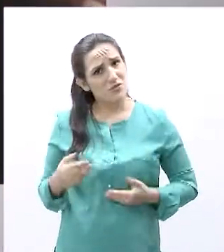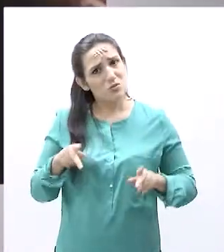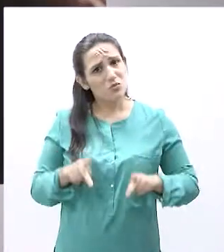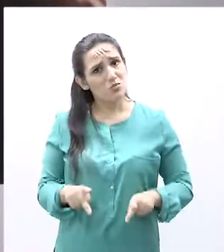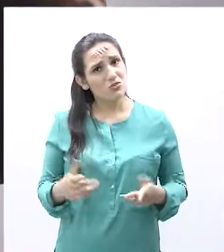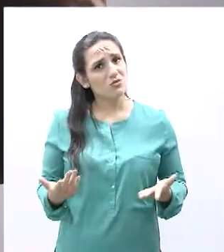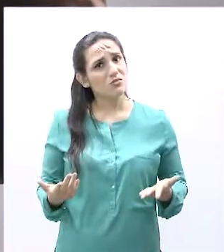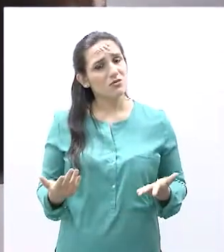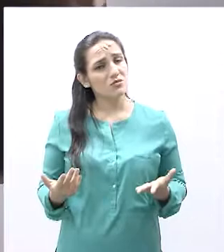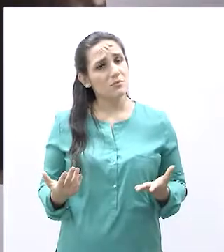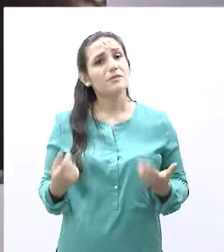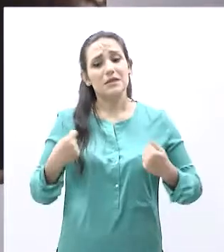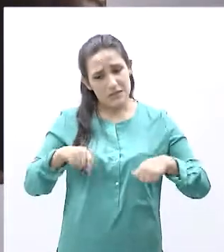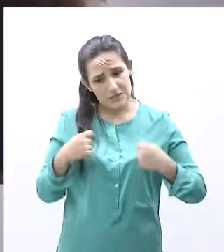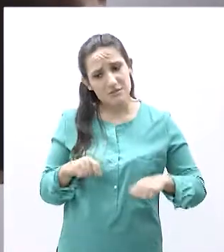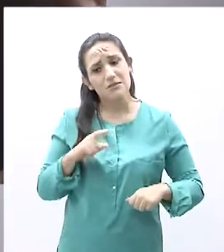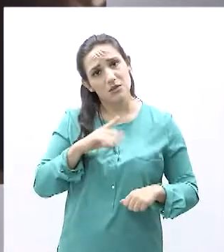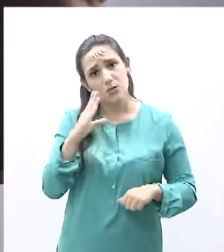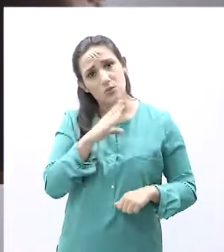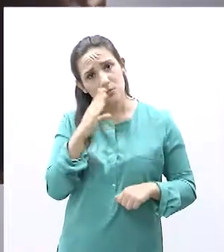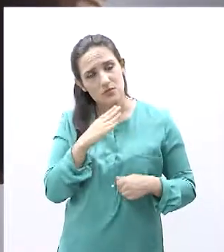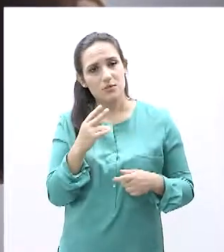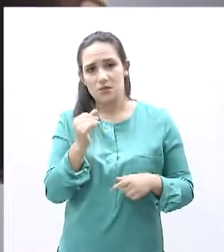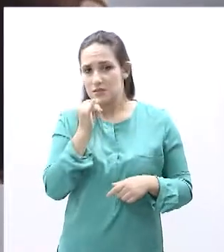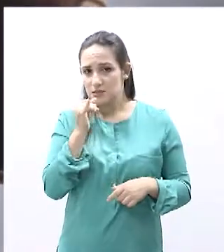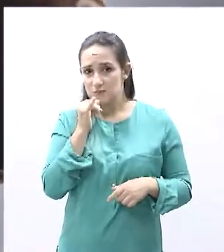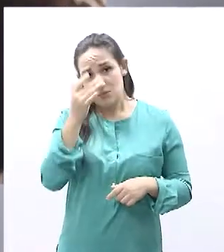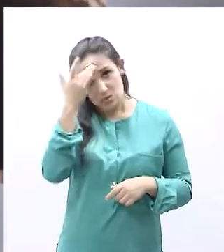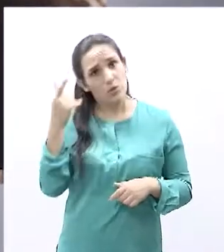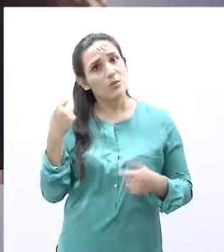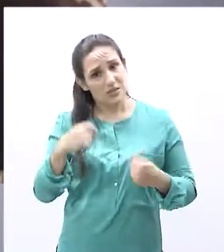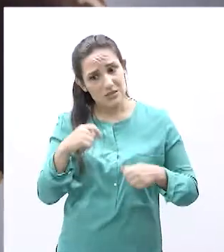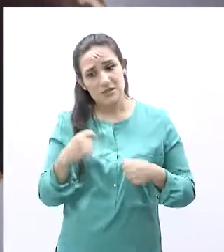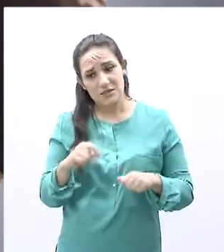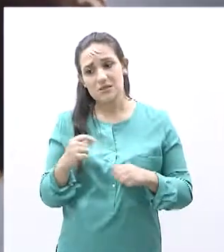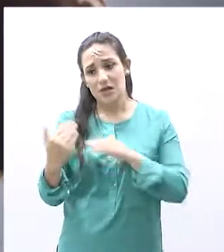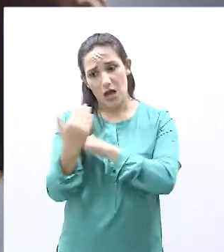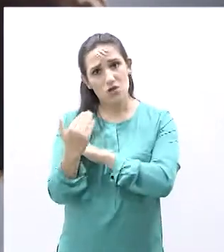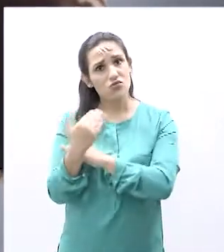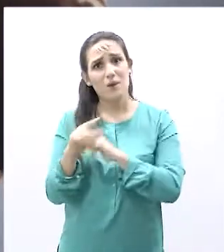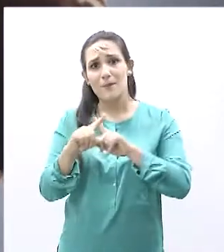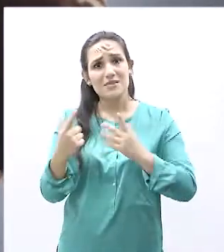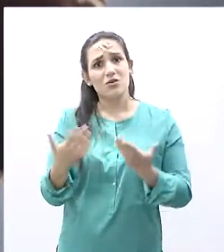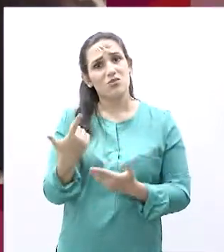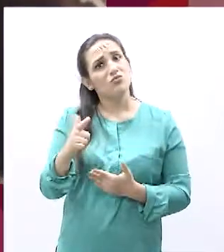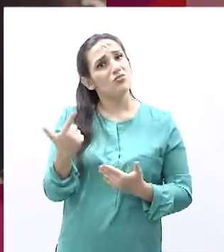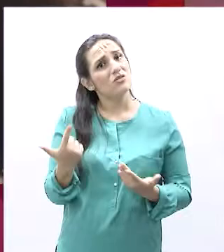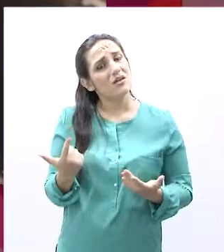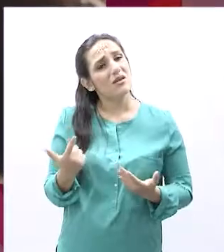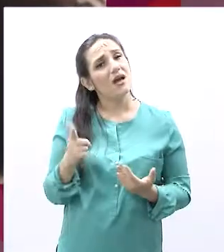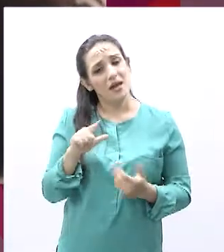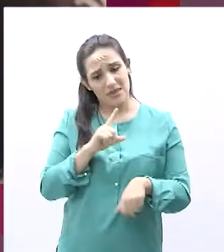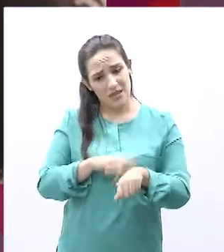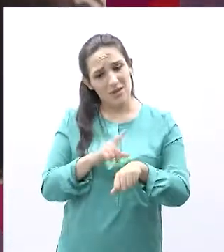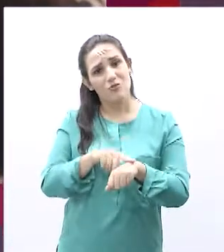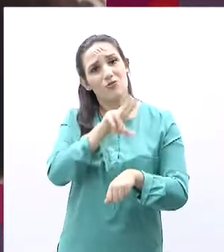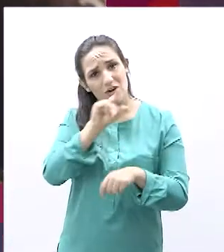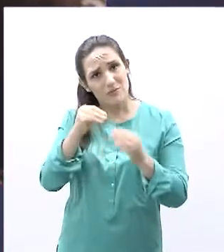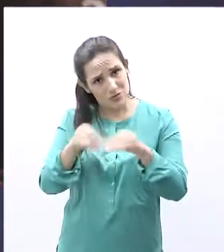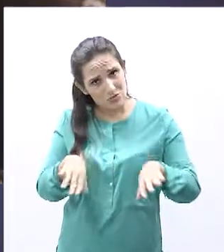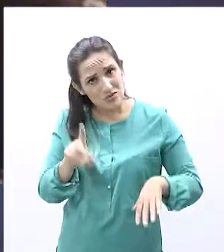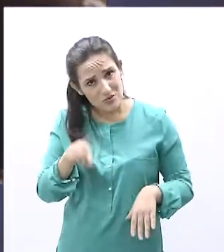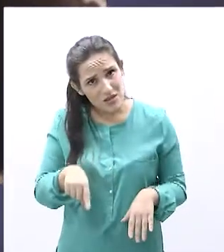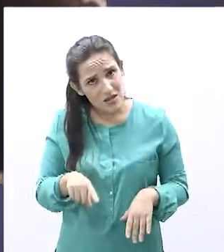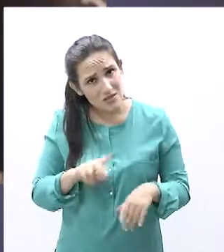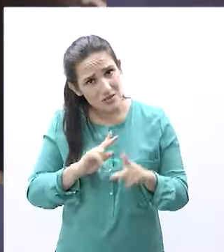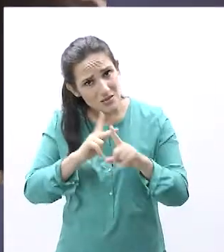de serviço não se faz valer, né? Porque as pessoas que estão precisando vão continuar precisando, e esses prazos só vão prejudicar a